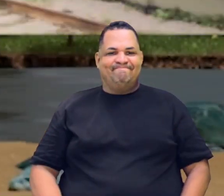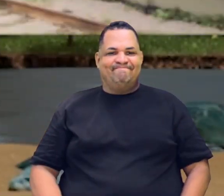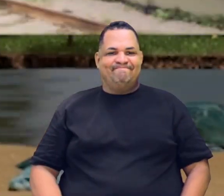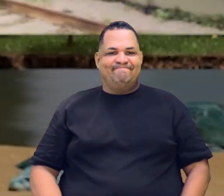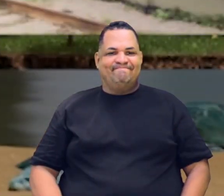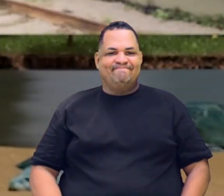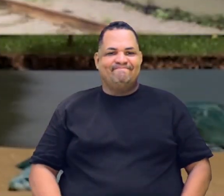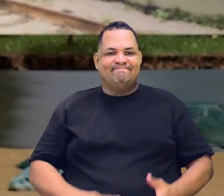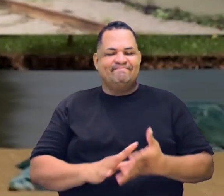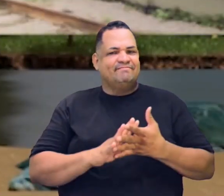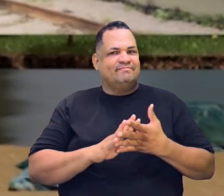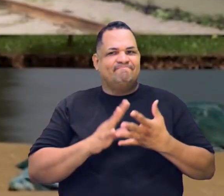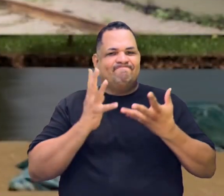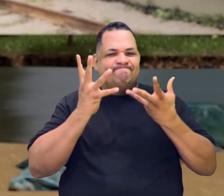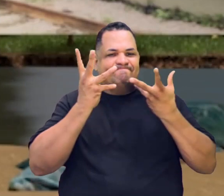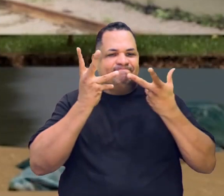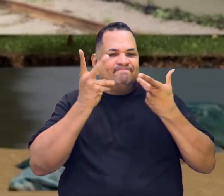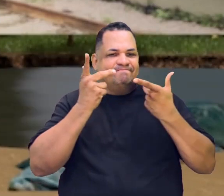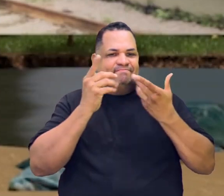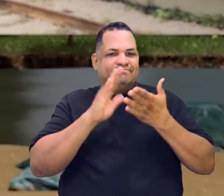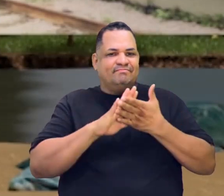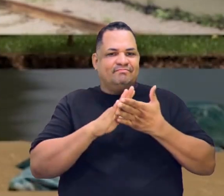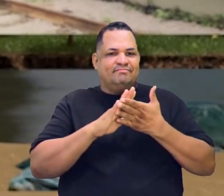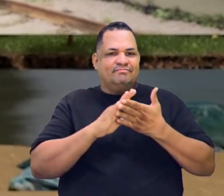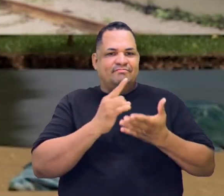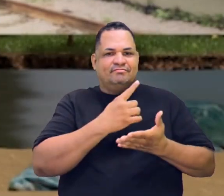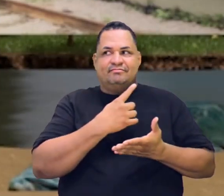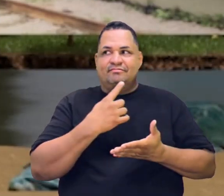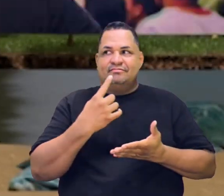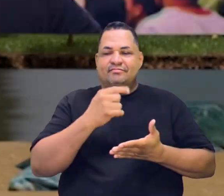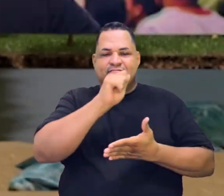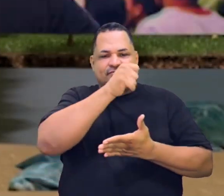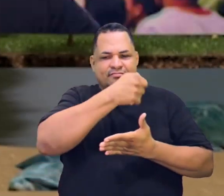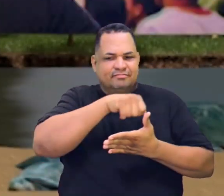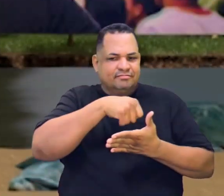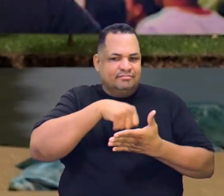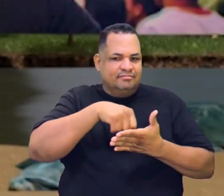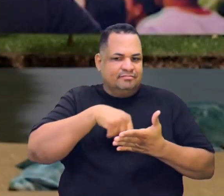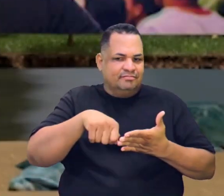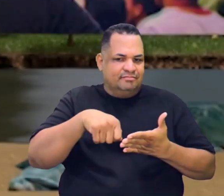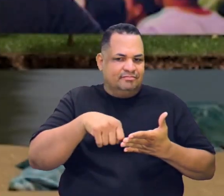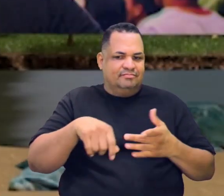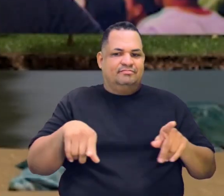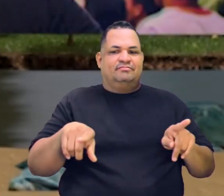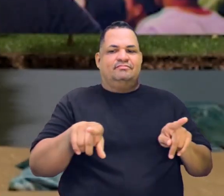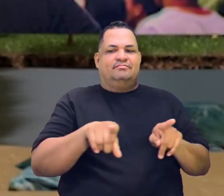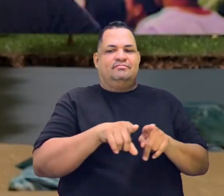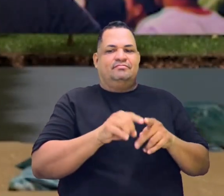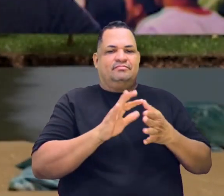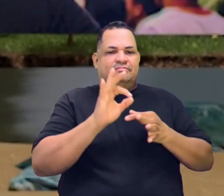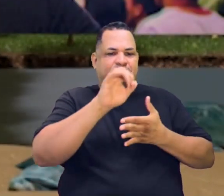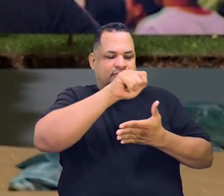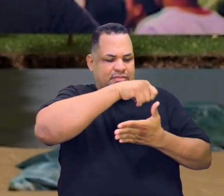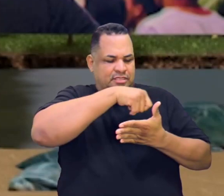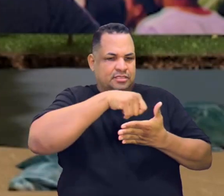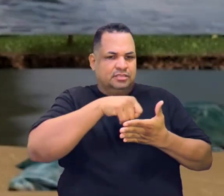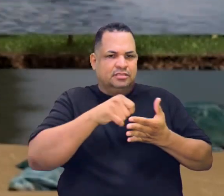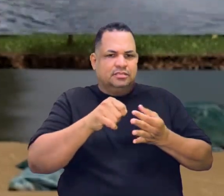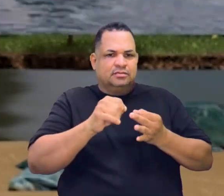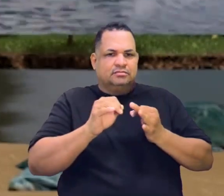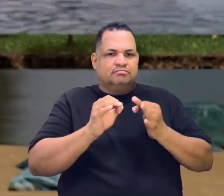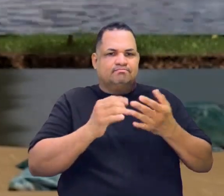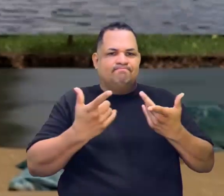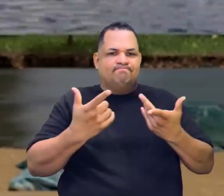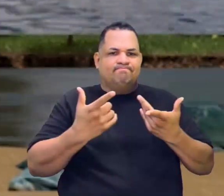a coisa é incrível. Tanto para a escrita, tanto para a composição